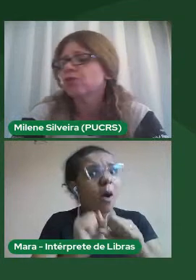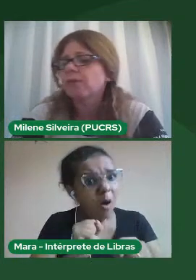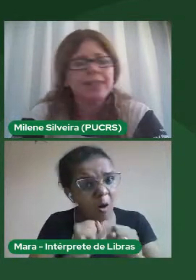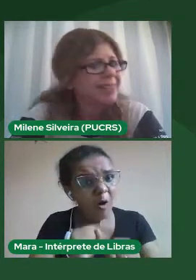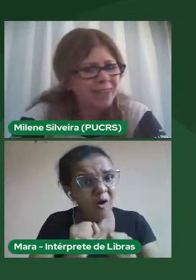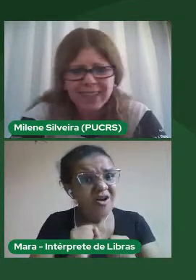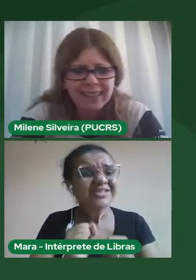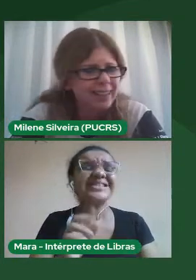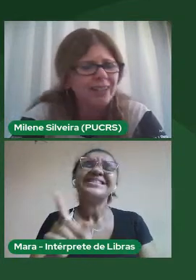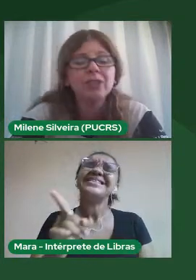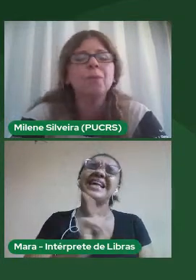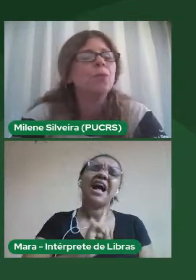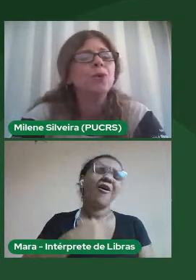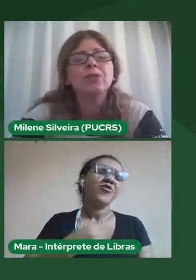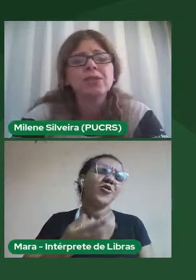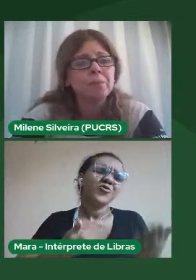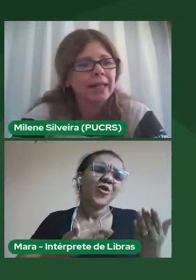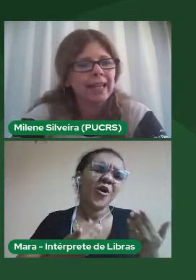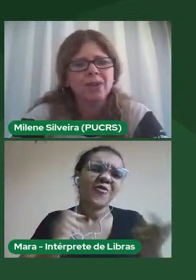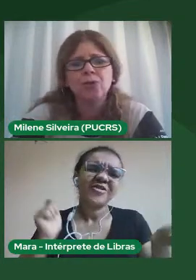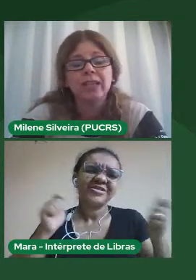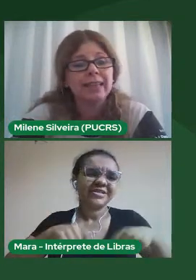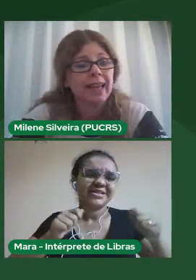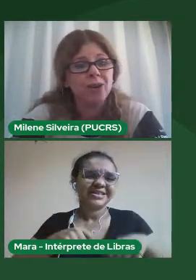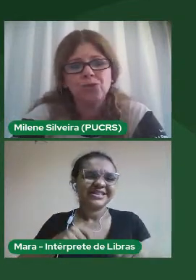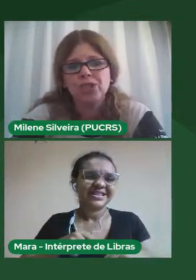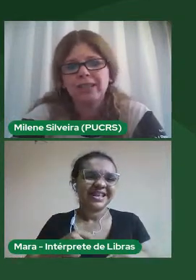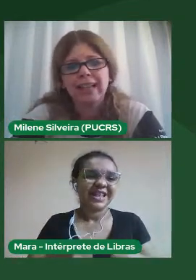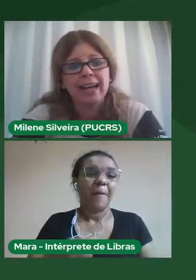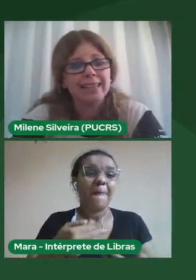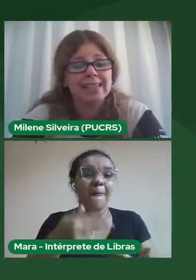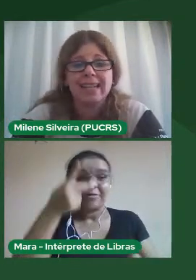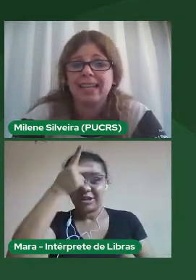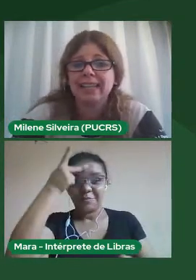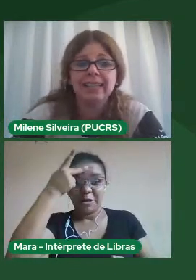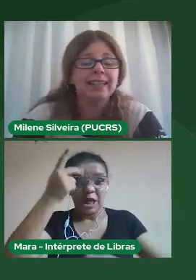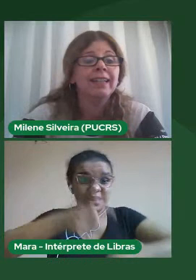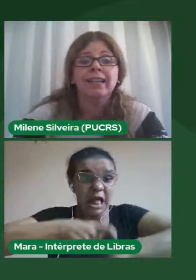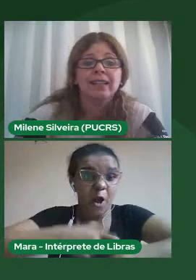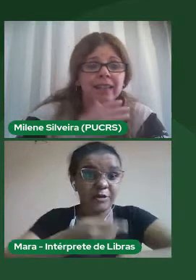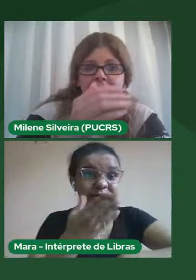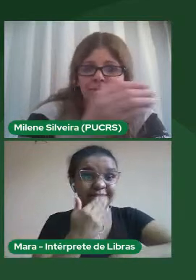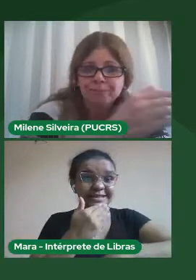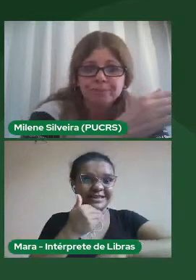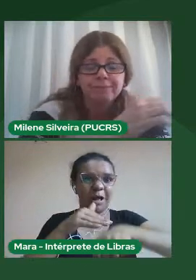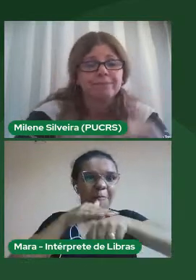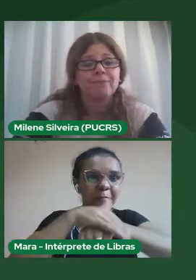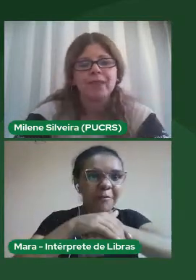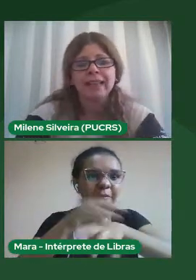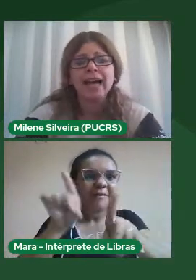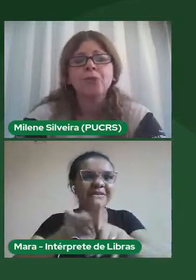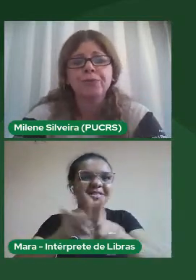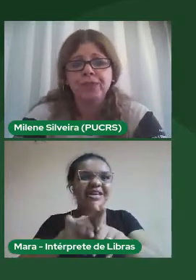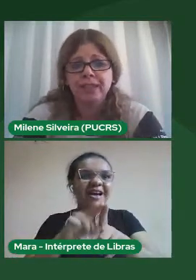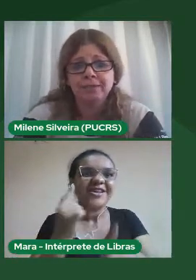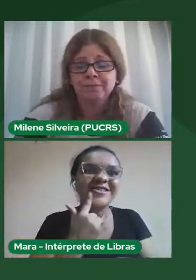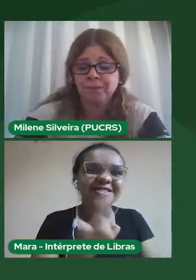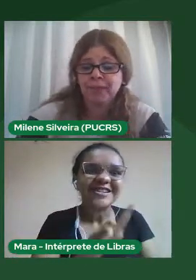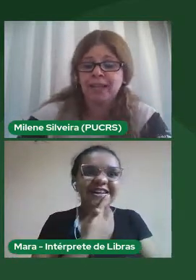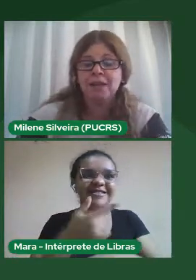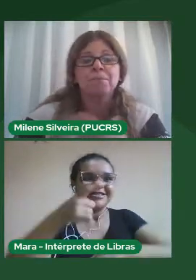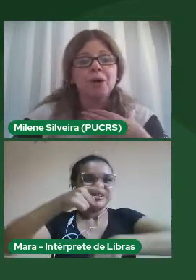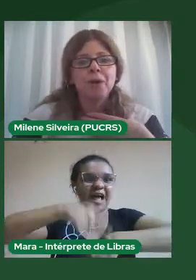sou muito jovem. Não, é não. Então, muitos eu peguei no coquetel, no jantar, na saída, na